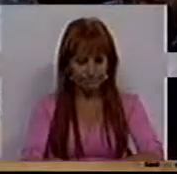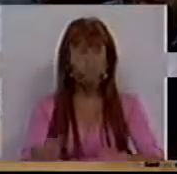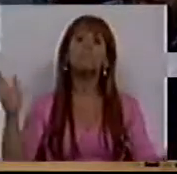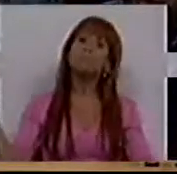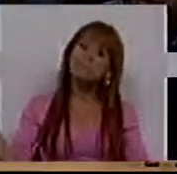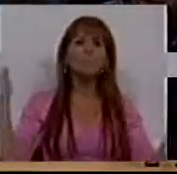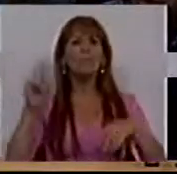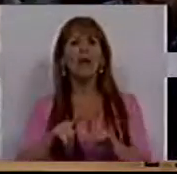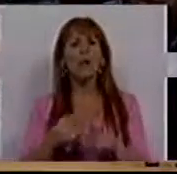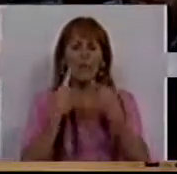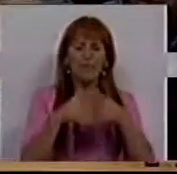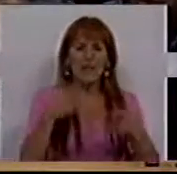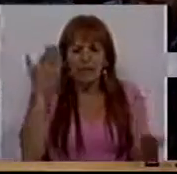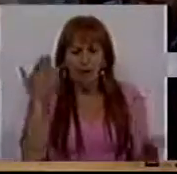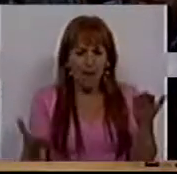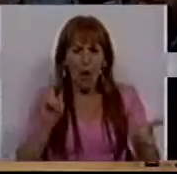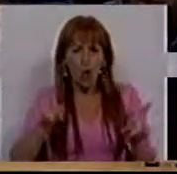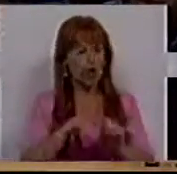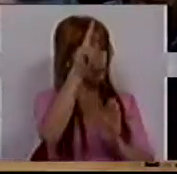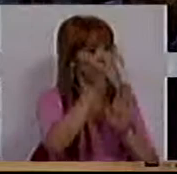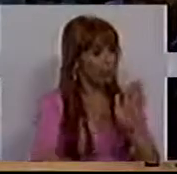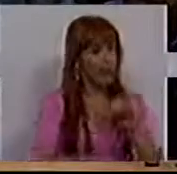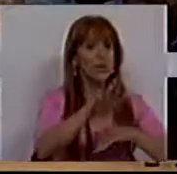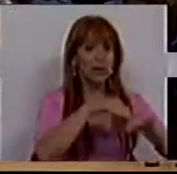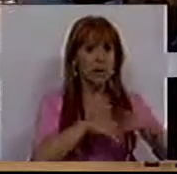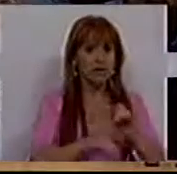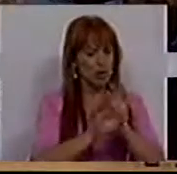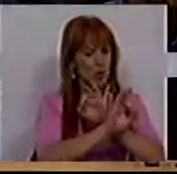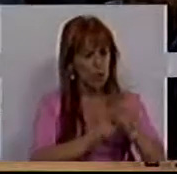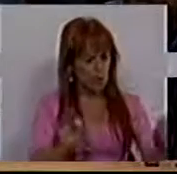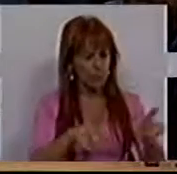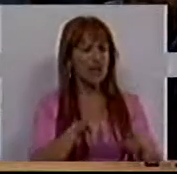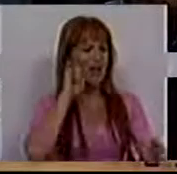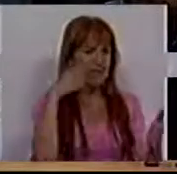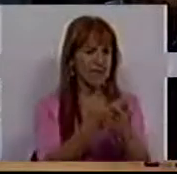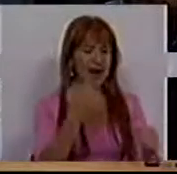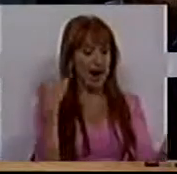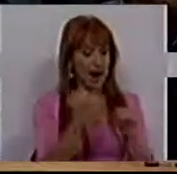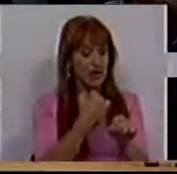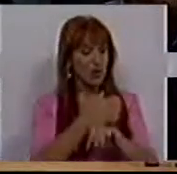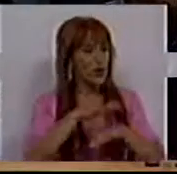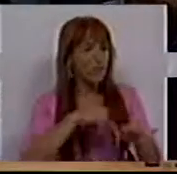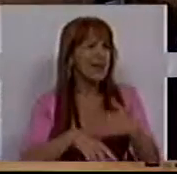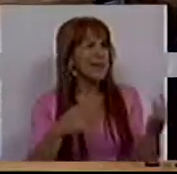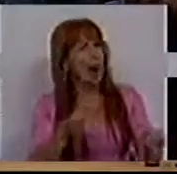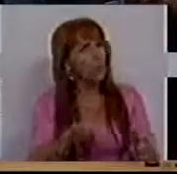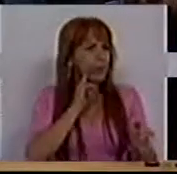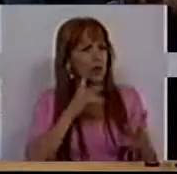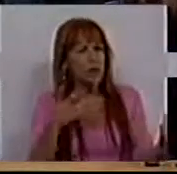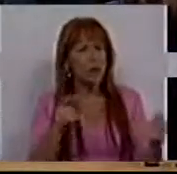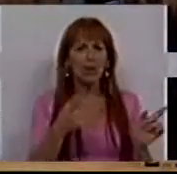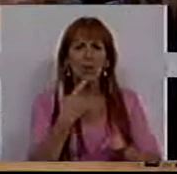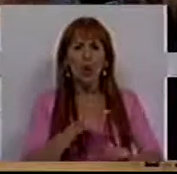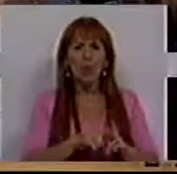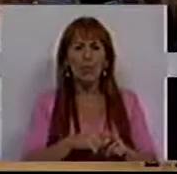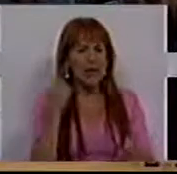E, portanto, há uma diferença entre regulamentar, formalizar, garantir que a atividade não é feita de forma ilegal e